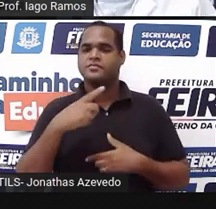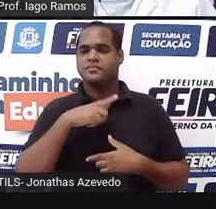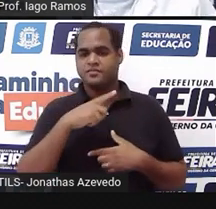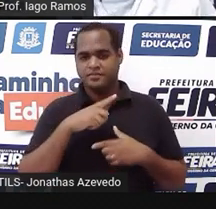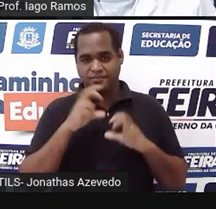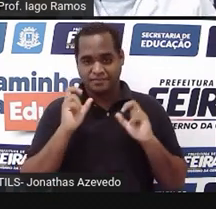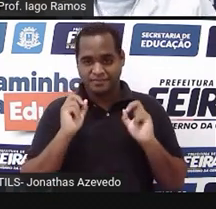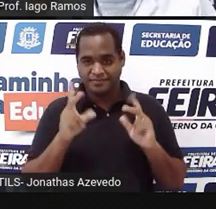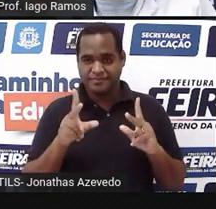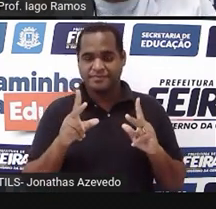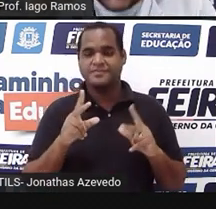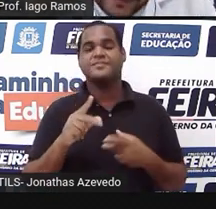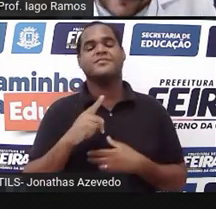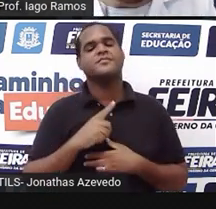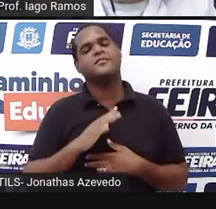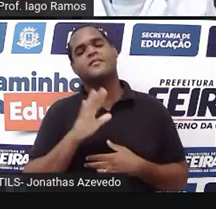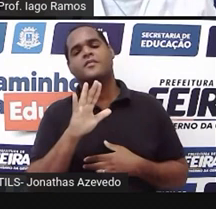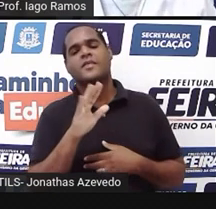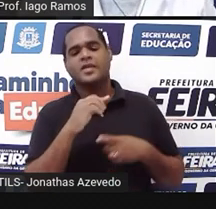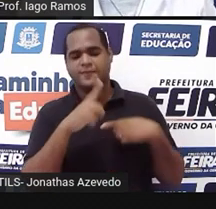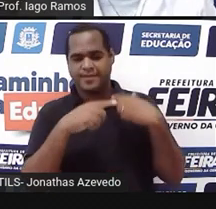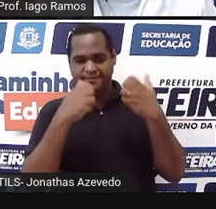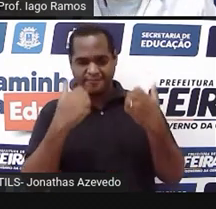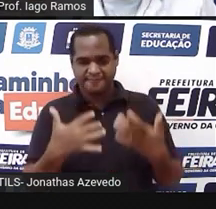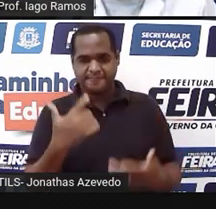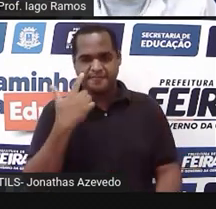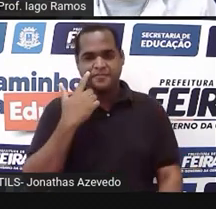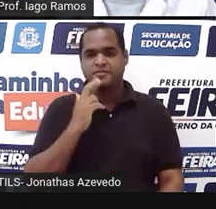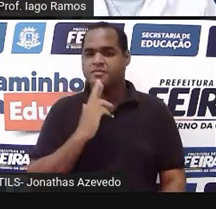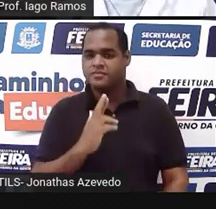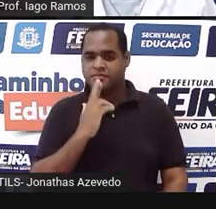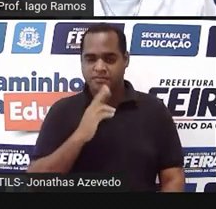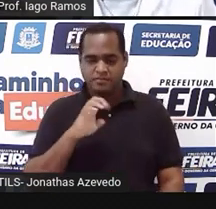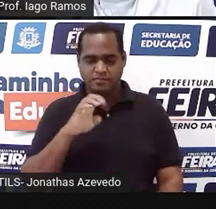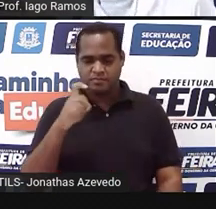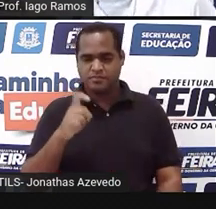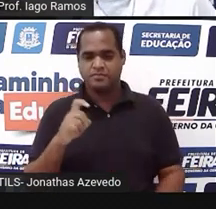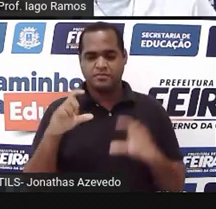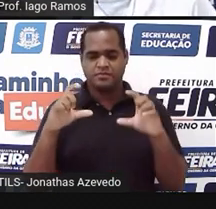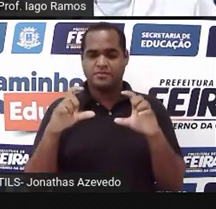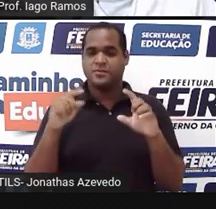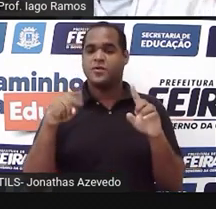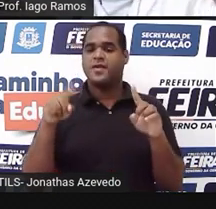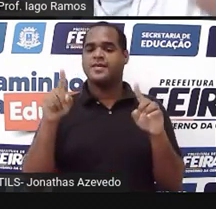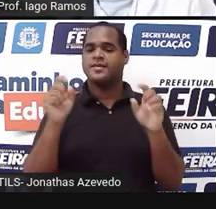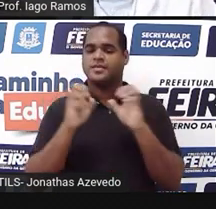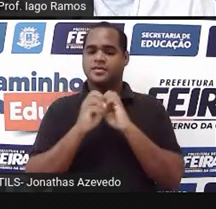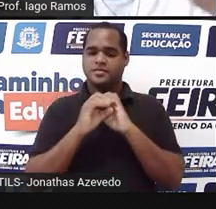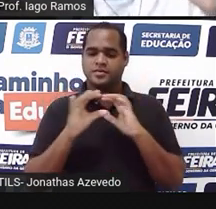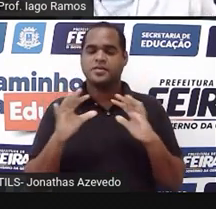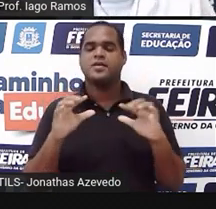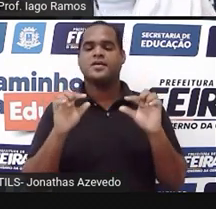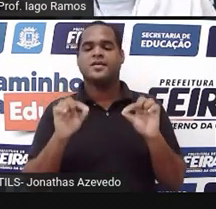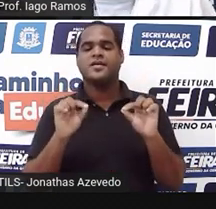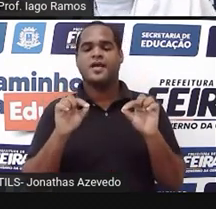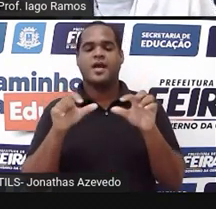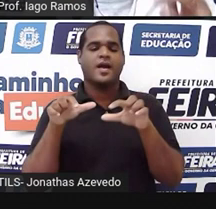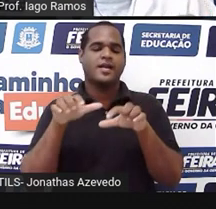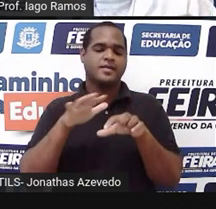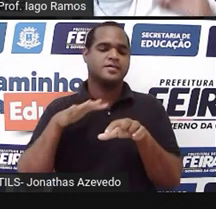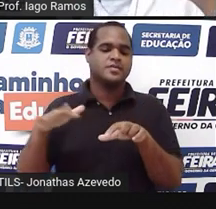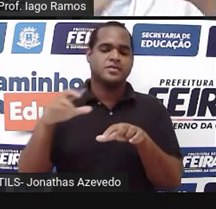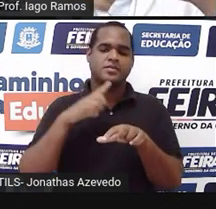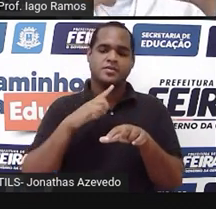tá bom com essa fórmula Zinha com essa expressão a gente descobre a área de qualquer